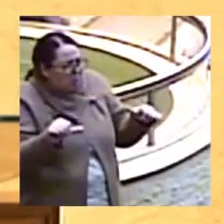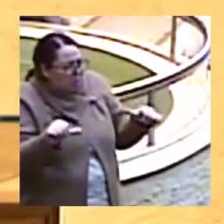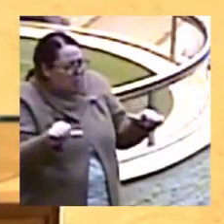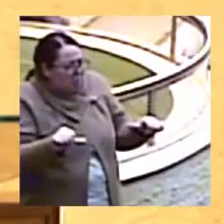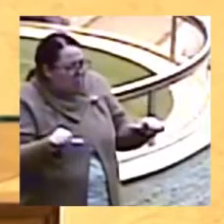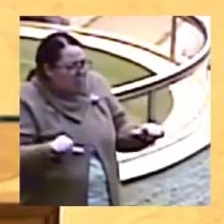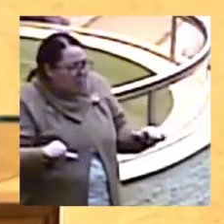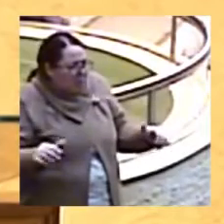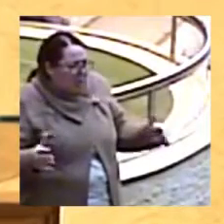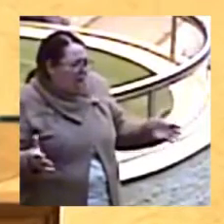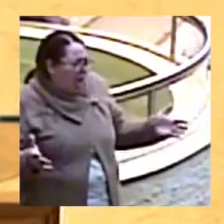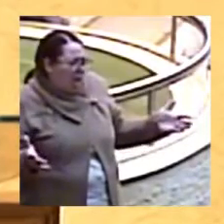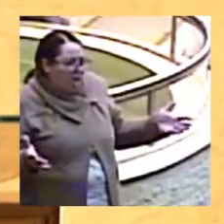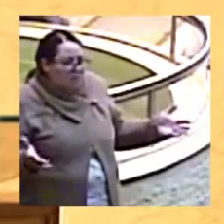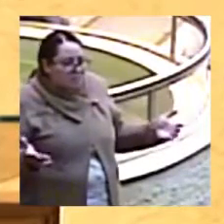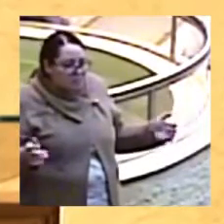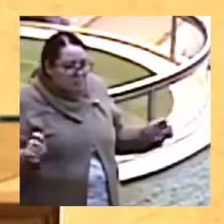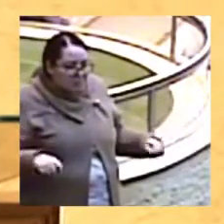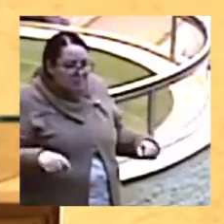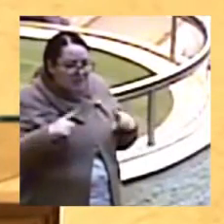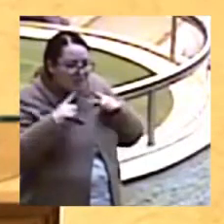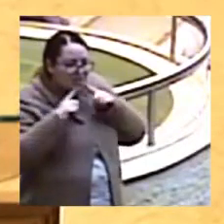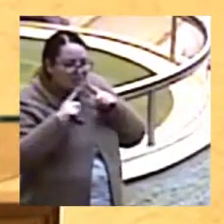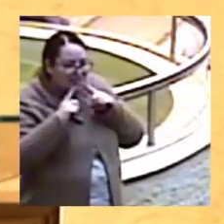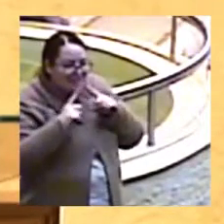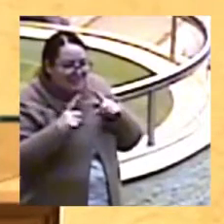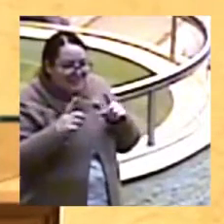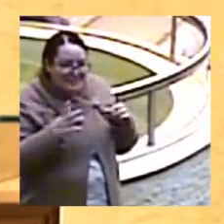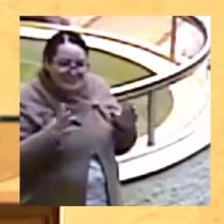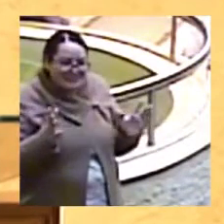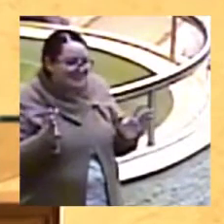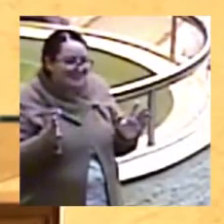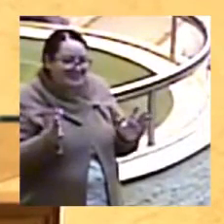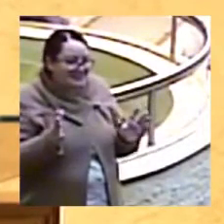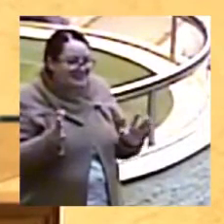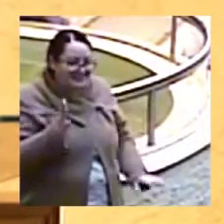hoje, se fala, tanto, em paz, mais se gasta, mais com guerra,